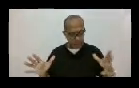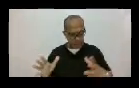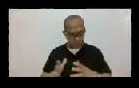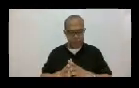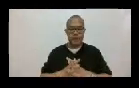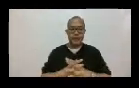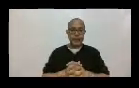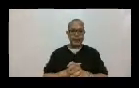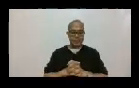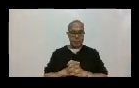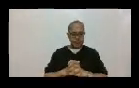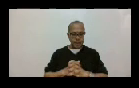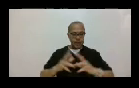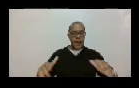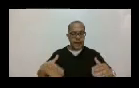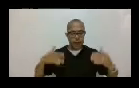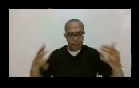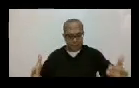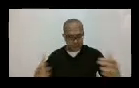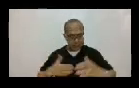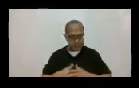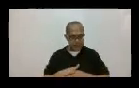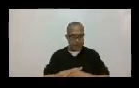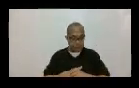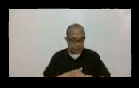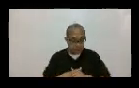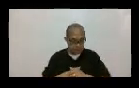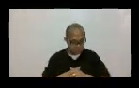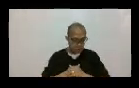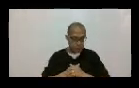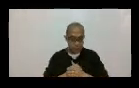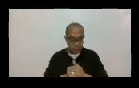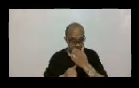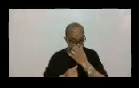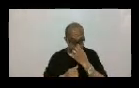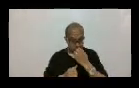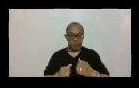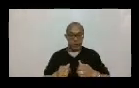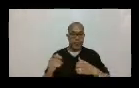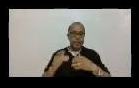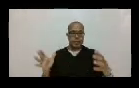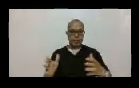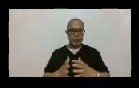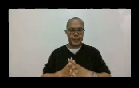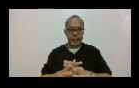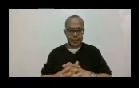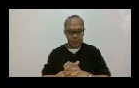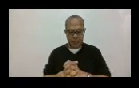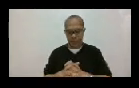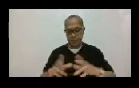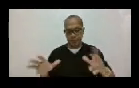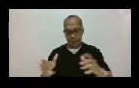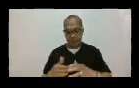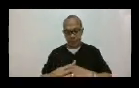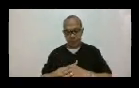o que é que eu gostaria que os senhores entendessem comigo a europa é da mesma forma se eles vão ver é sim e